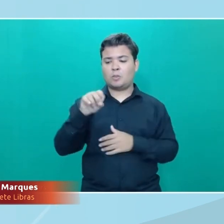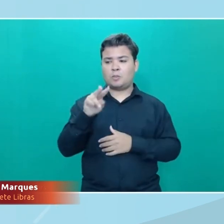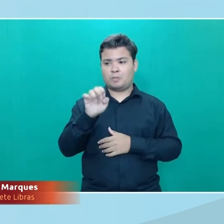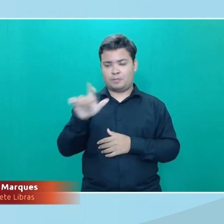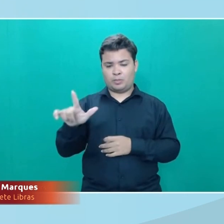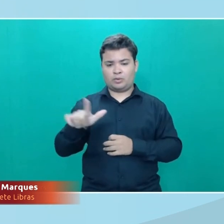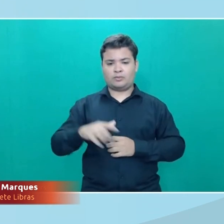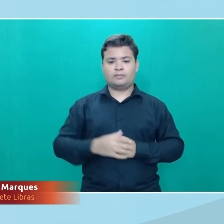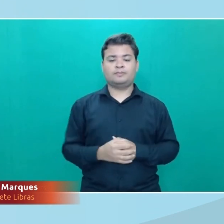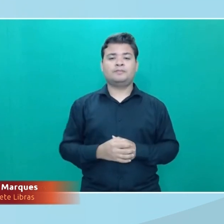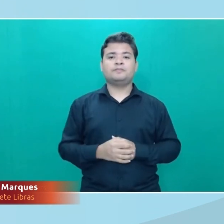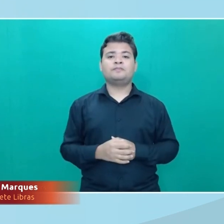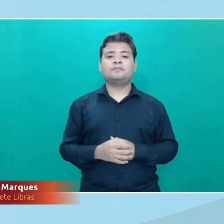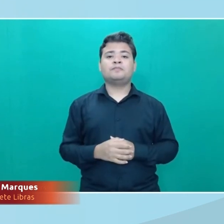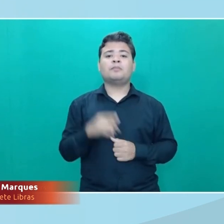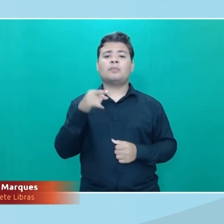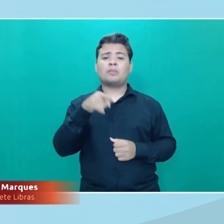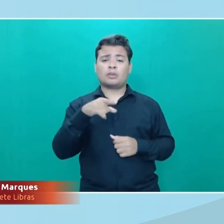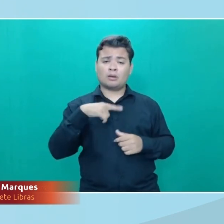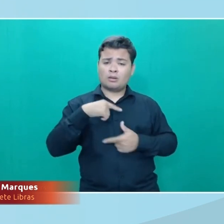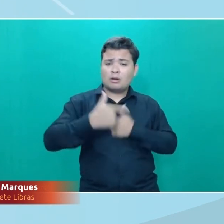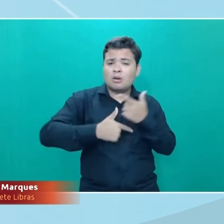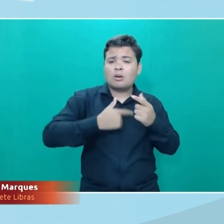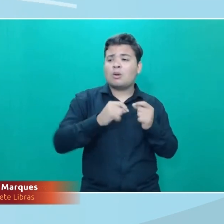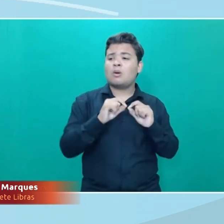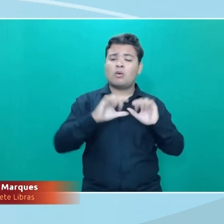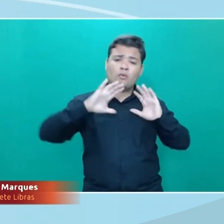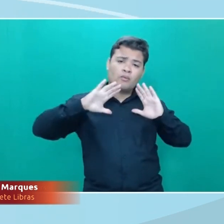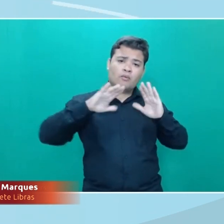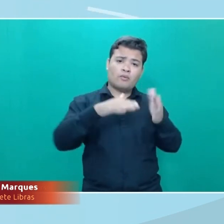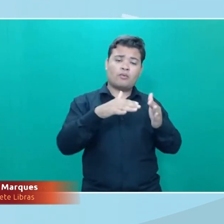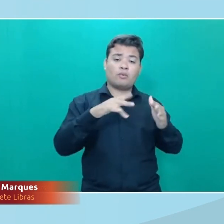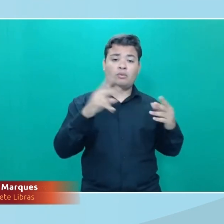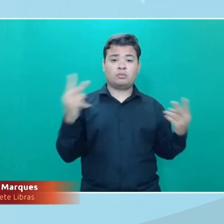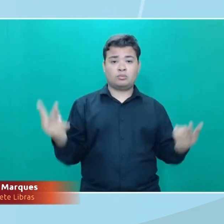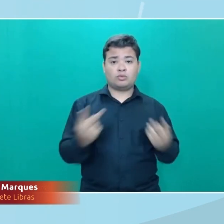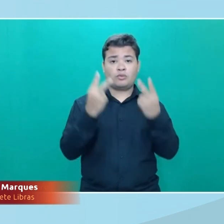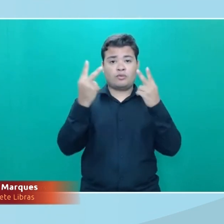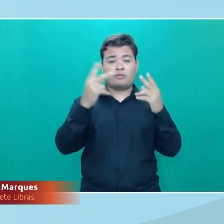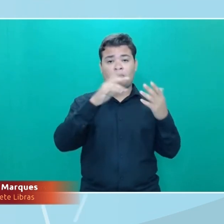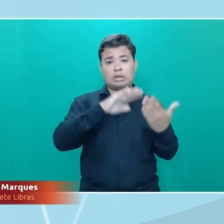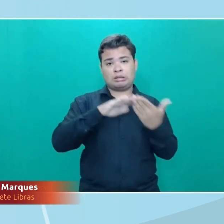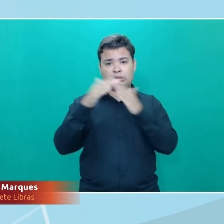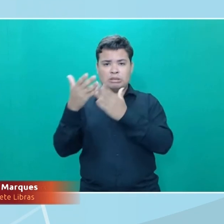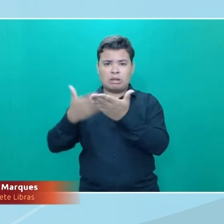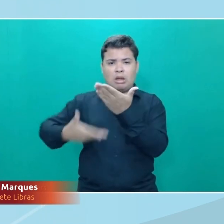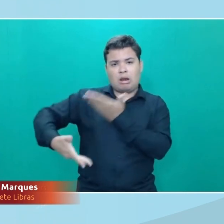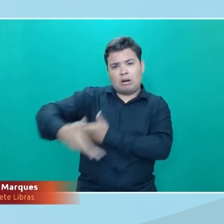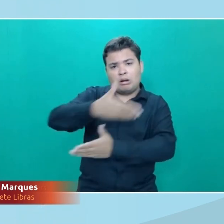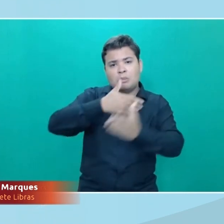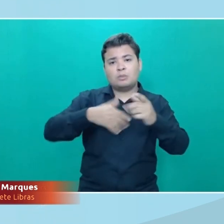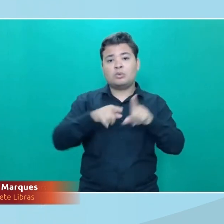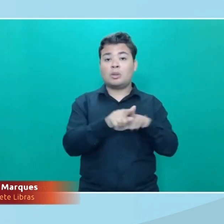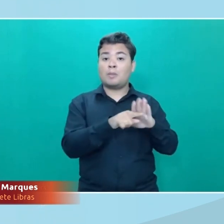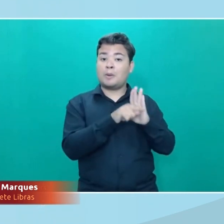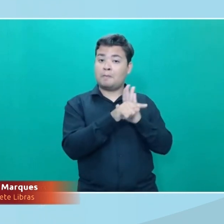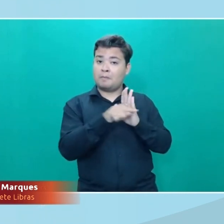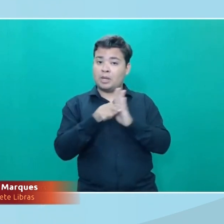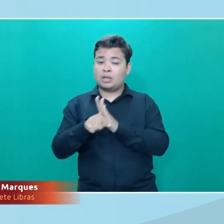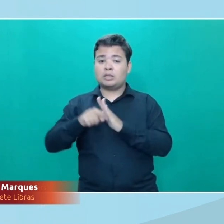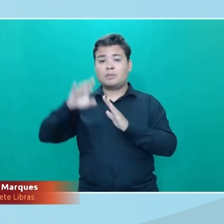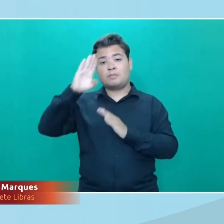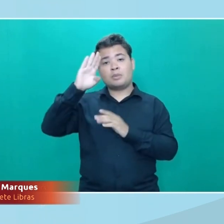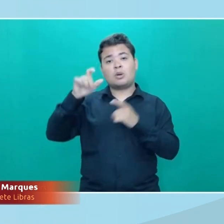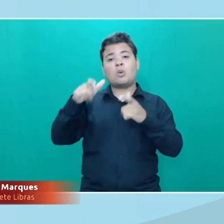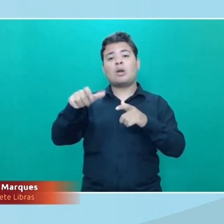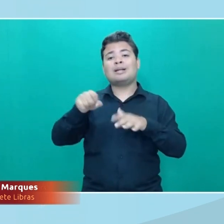atividades desse seminário têm como foco a valorização de intercâmbios e pesquisas a partir da região do